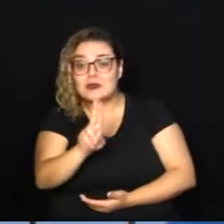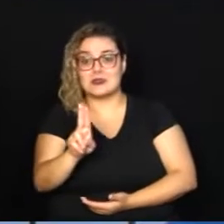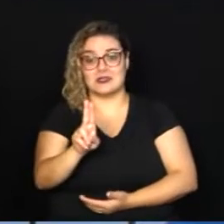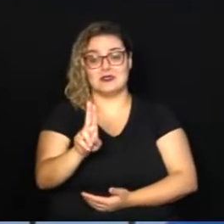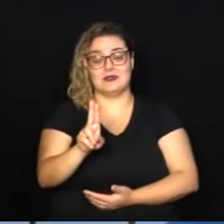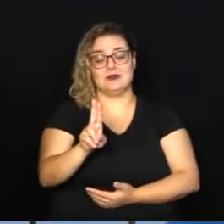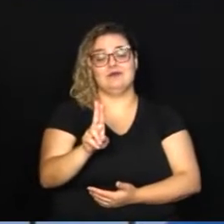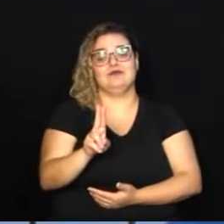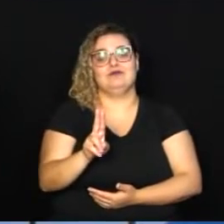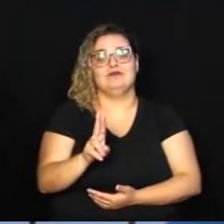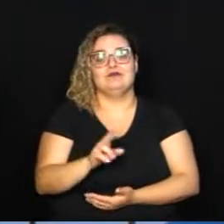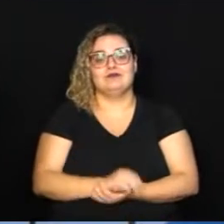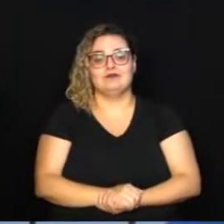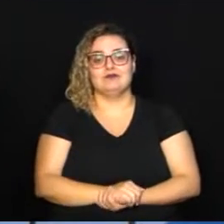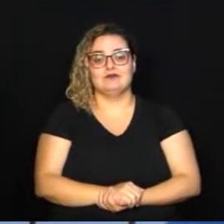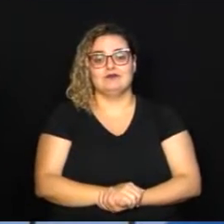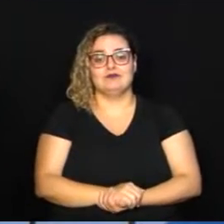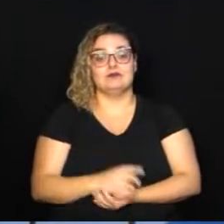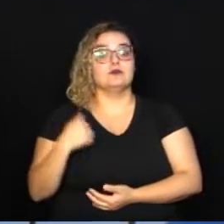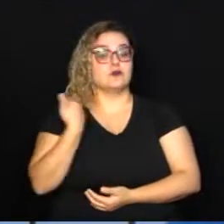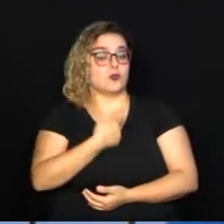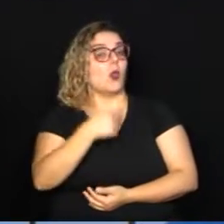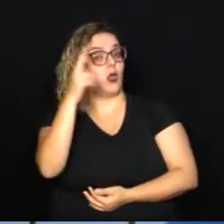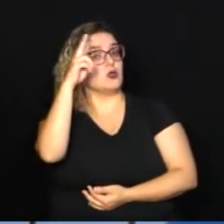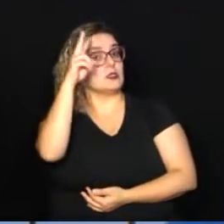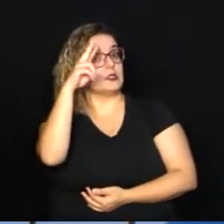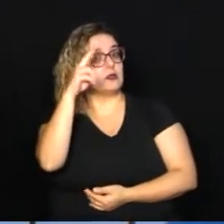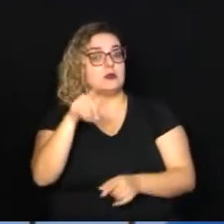87,64% de ocupação. A gente lembra que,